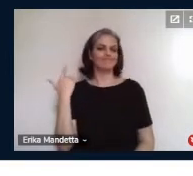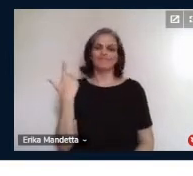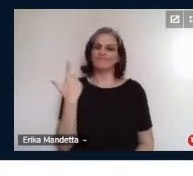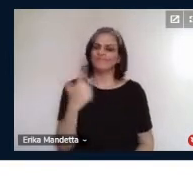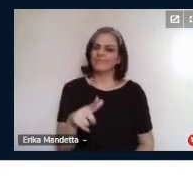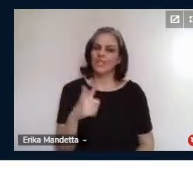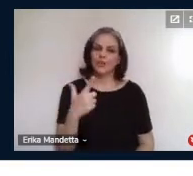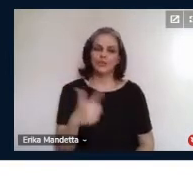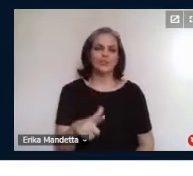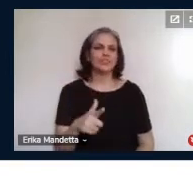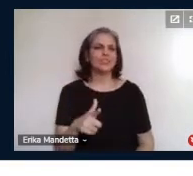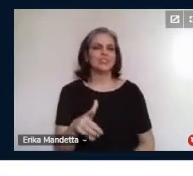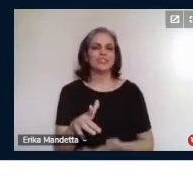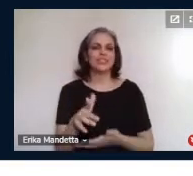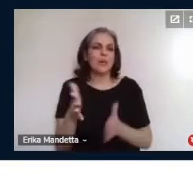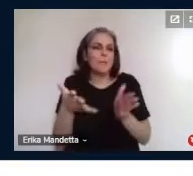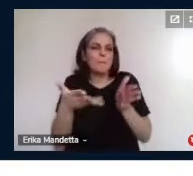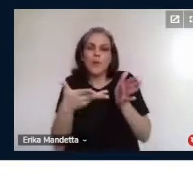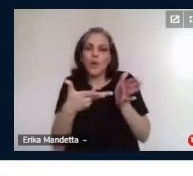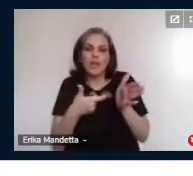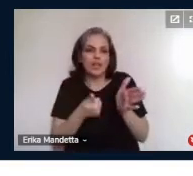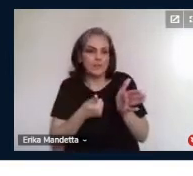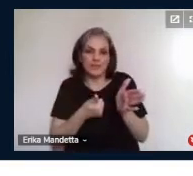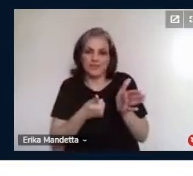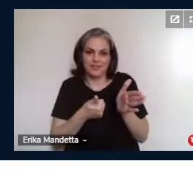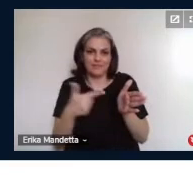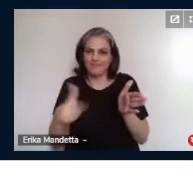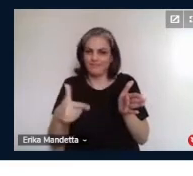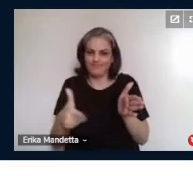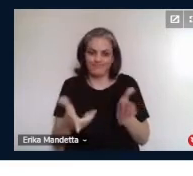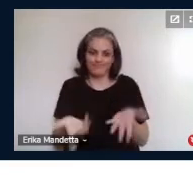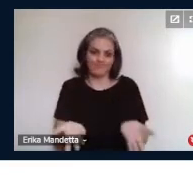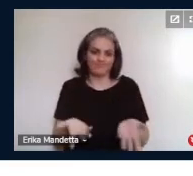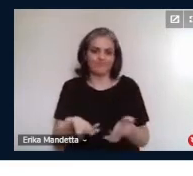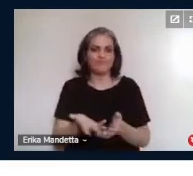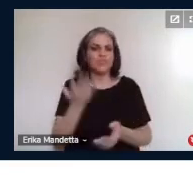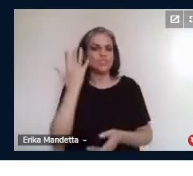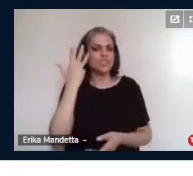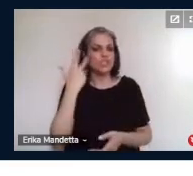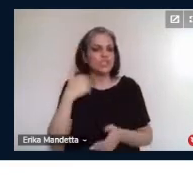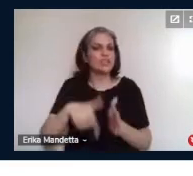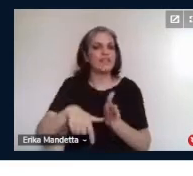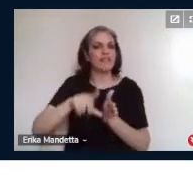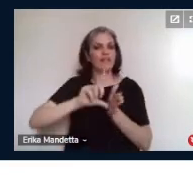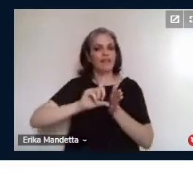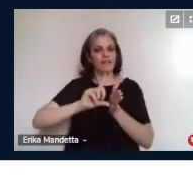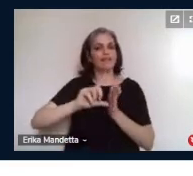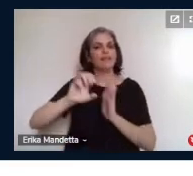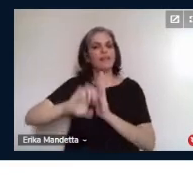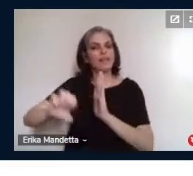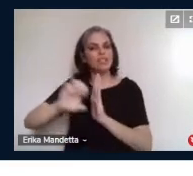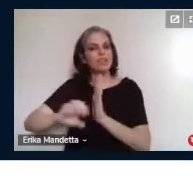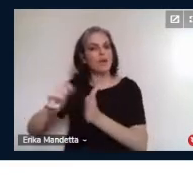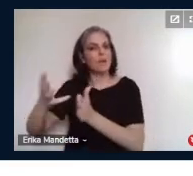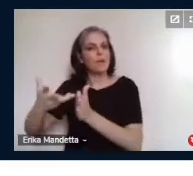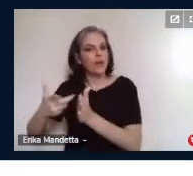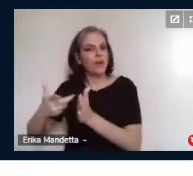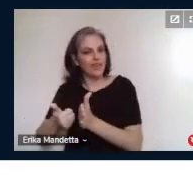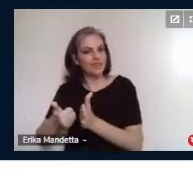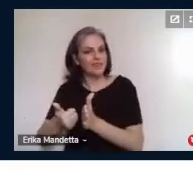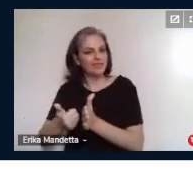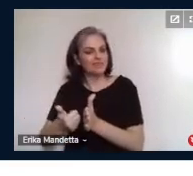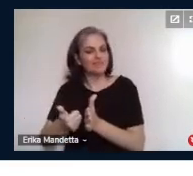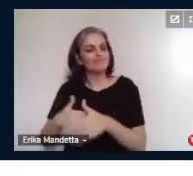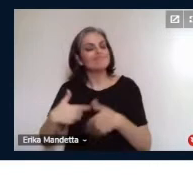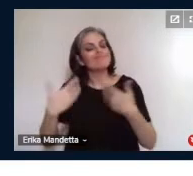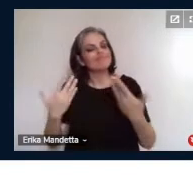ainda o ProLibras. Ele foi assinado alguns dias antes do edital do ProLibras. Então, de lá